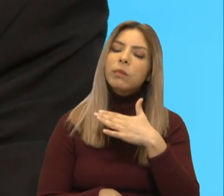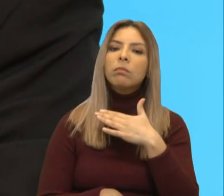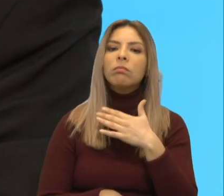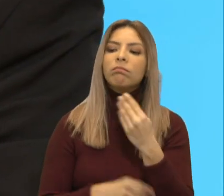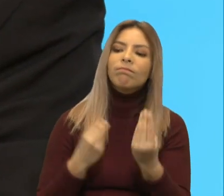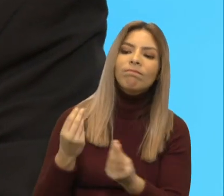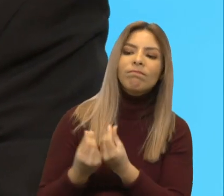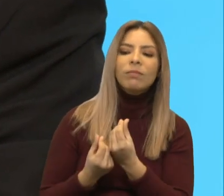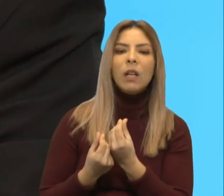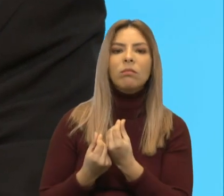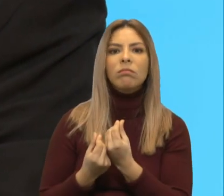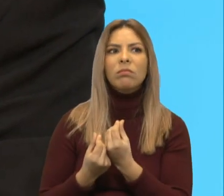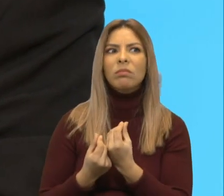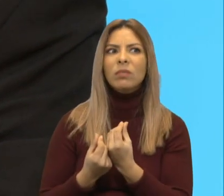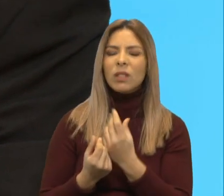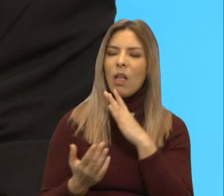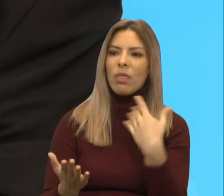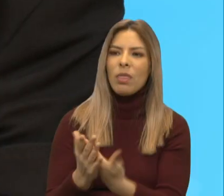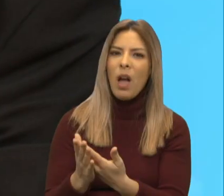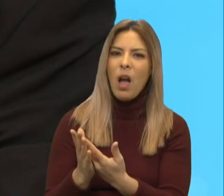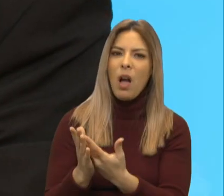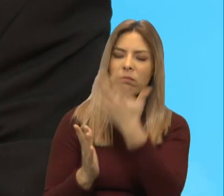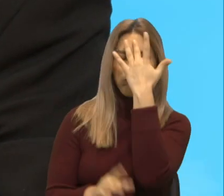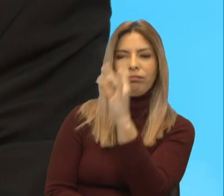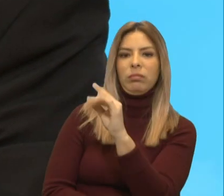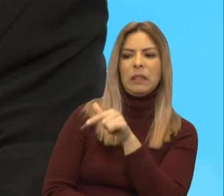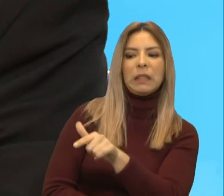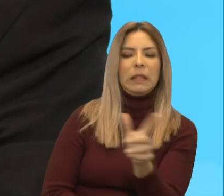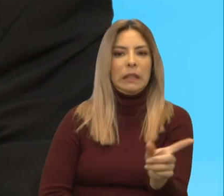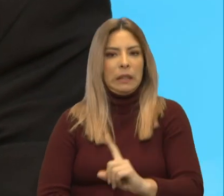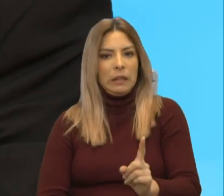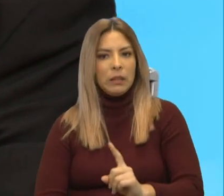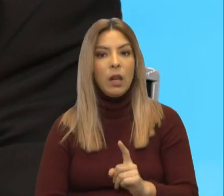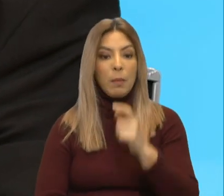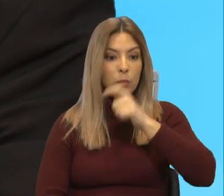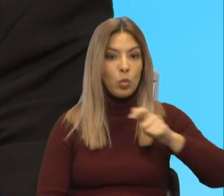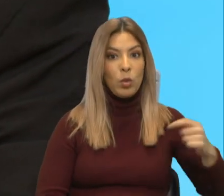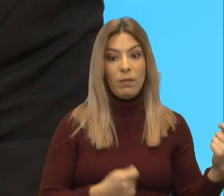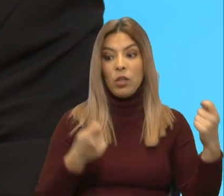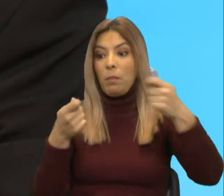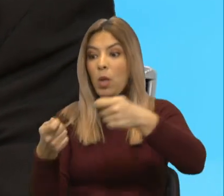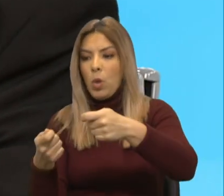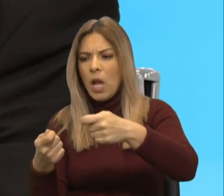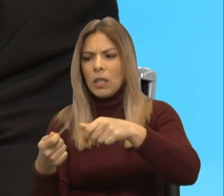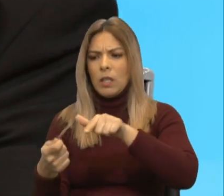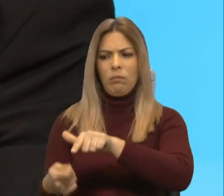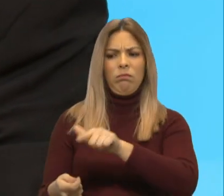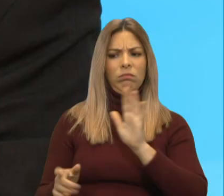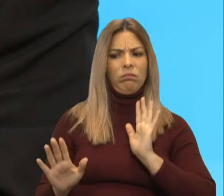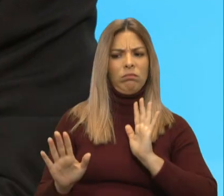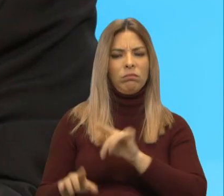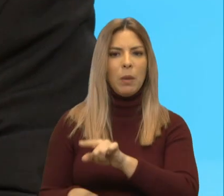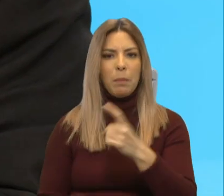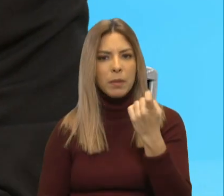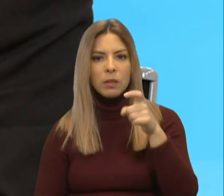boa convivência, ficou manchada, né? Porque os investidores precisam de garantias de